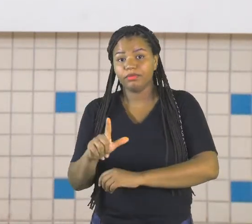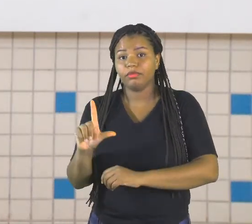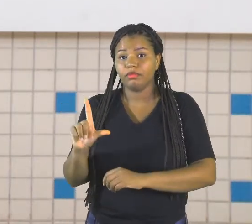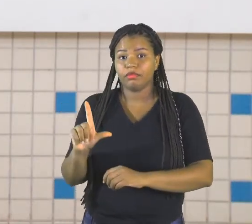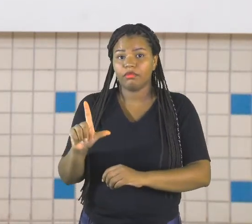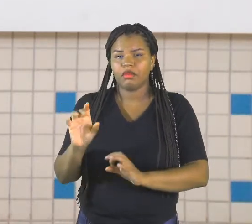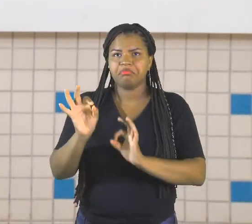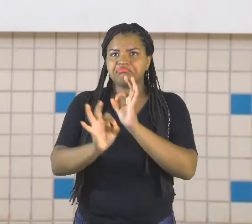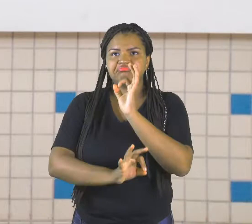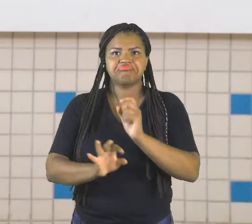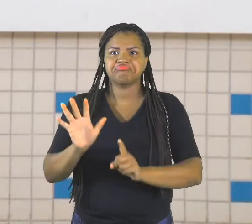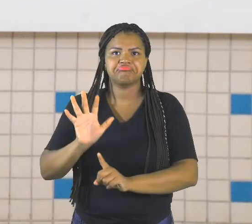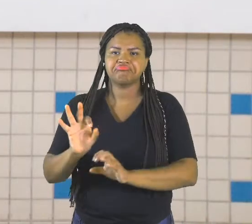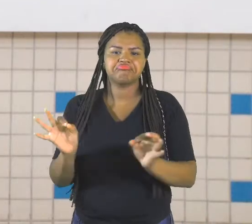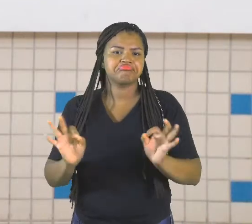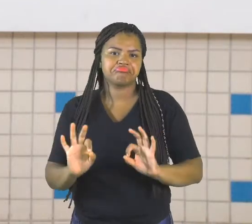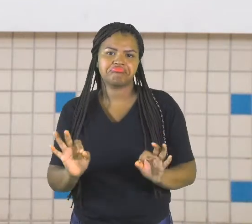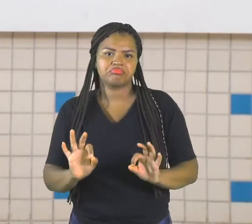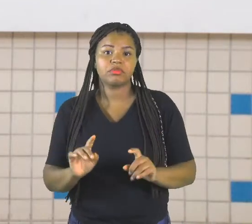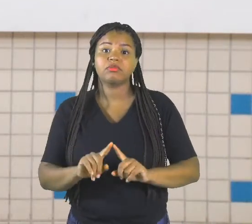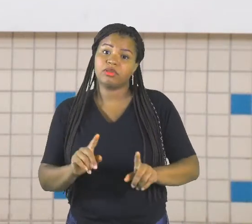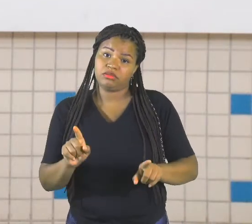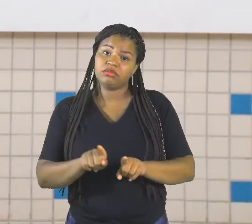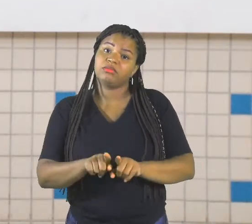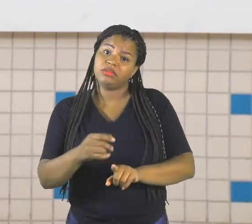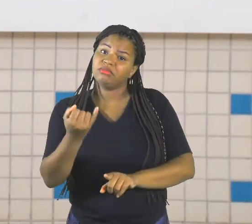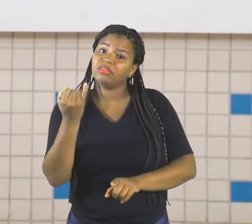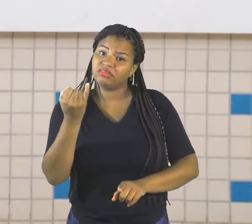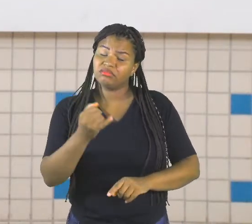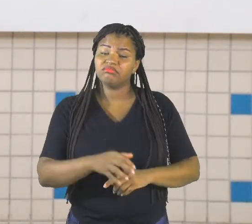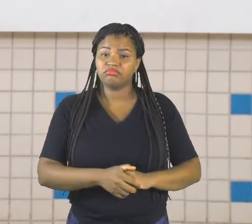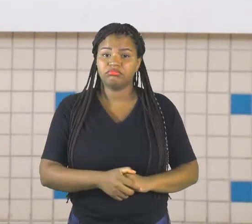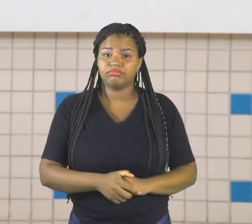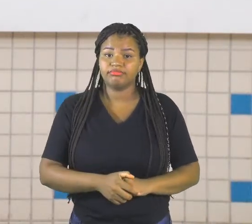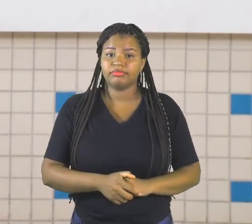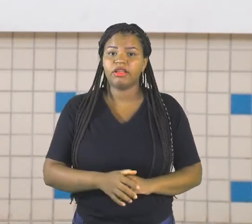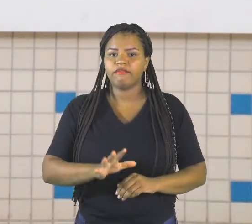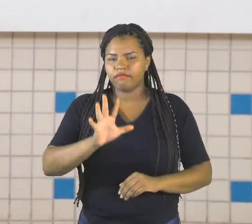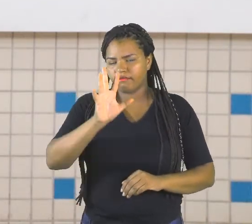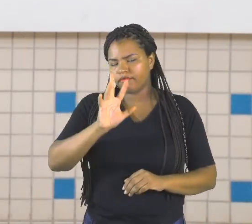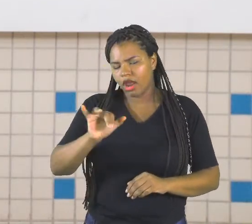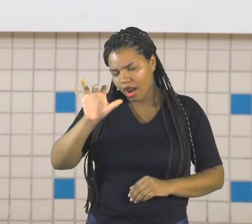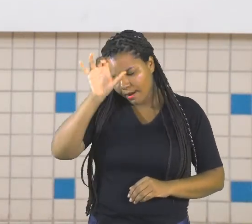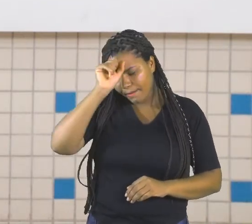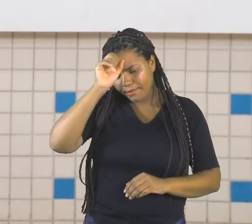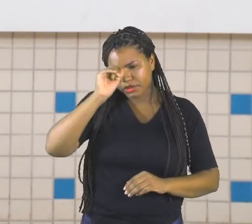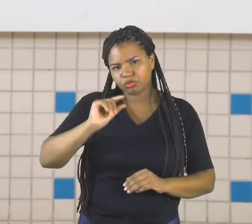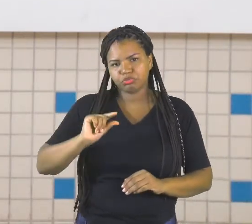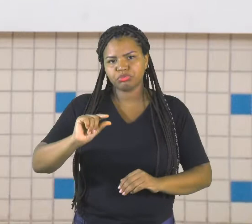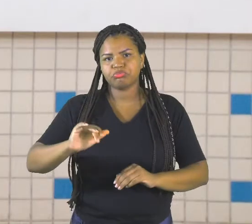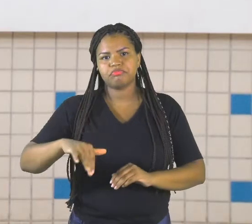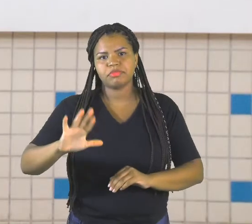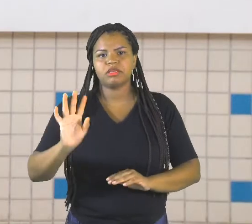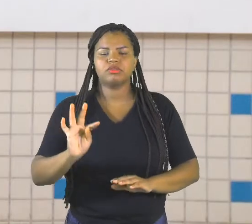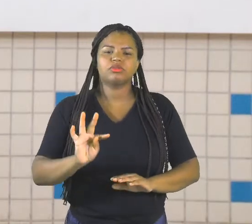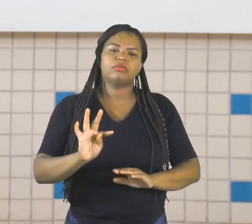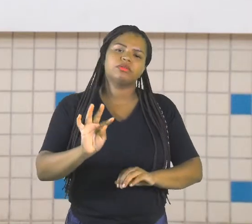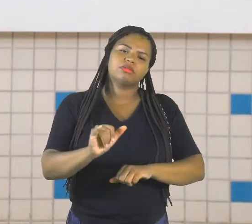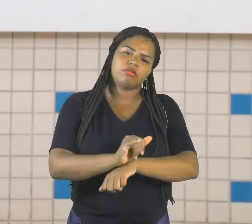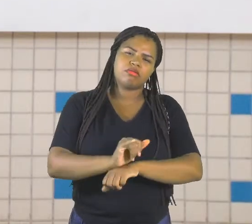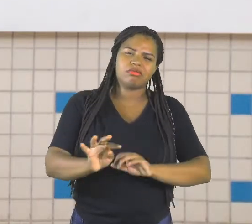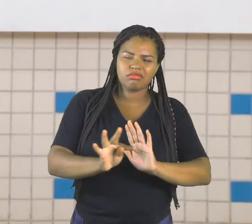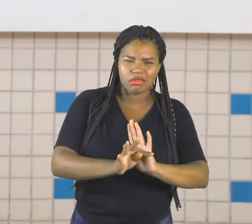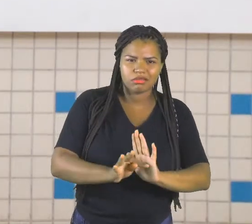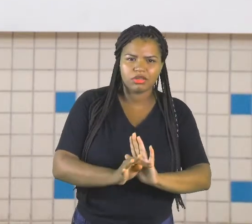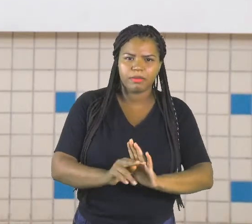influi tanto, mas também é importante. Então, a gente vai ver um pouquinho mais sobre essas técnicas para manter os